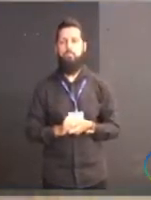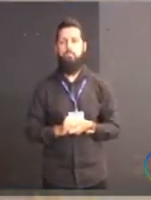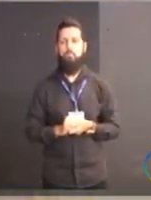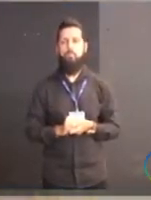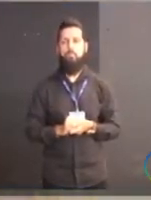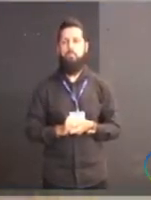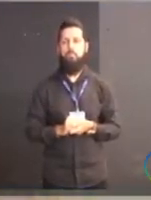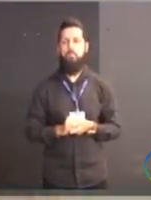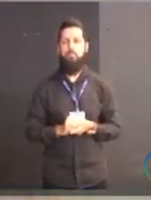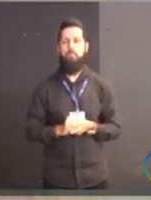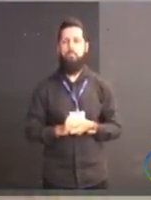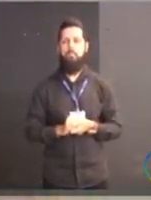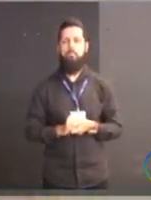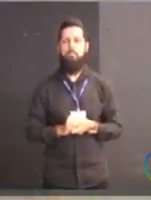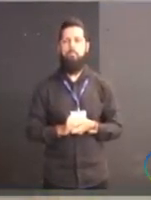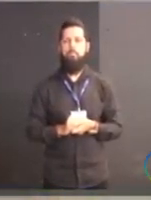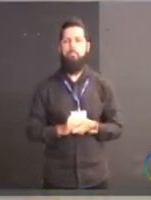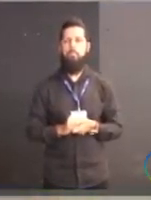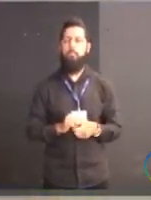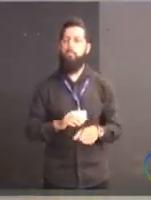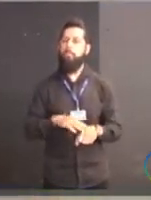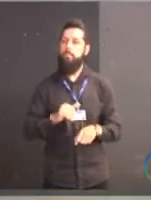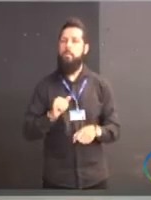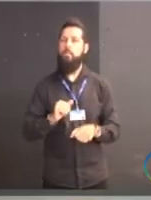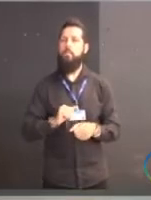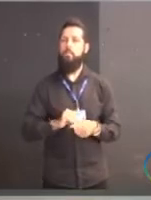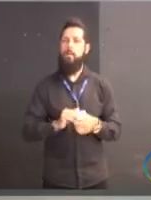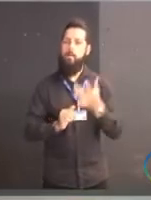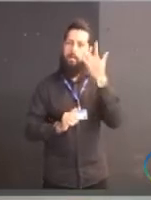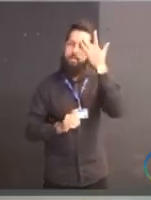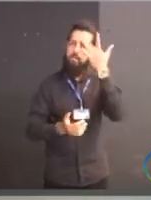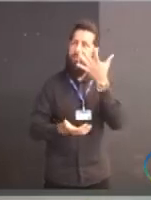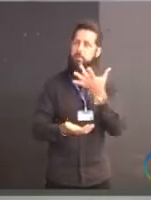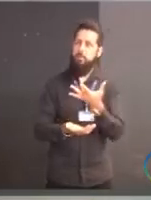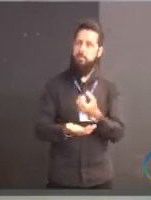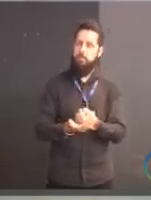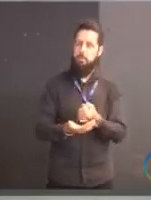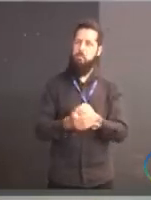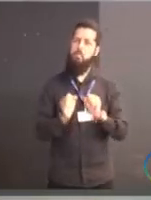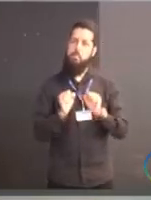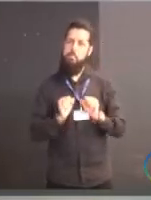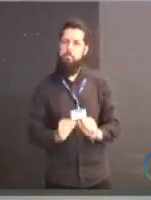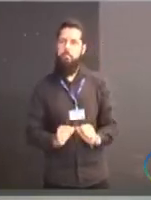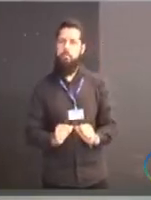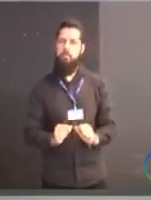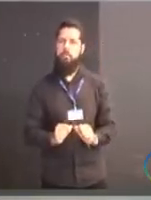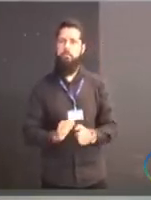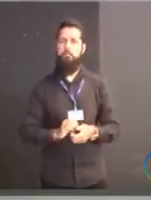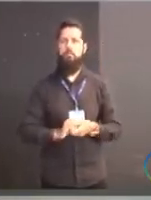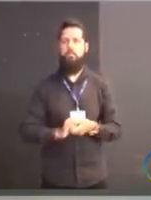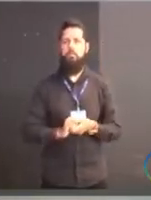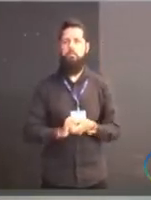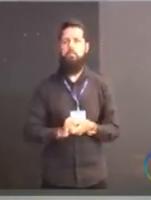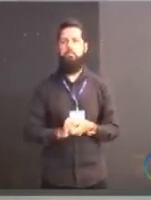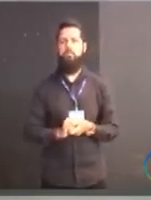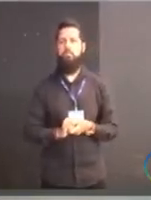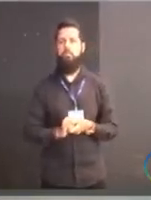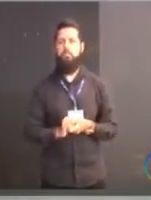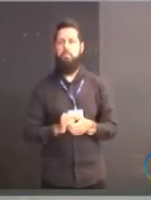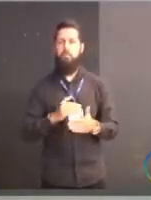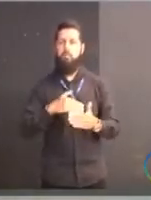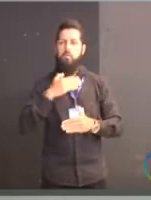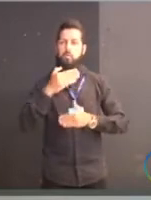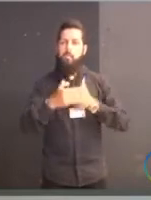aos doentes. Mas cremos que é possível que no futuro próximo